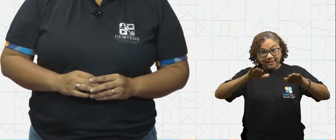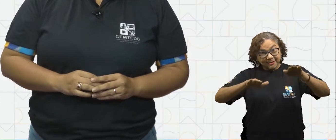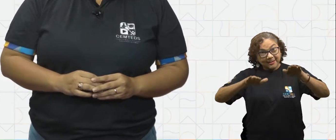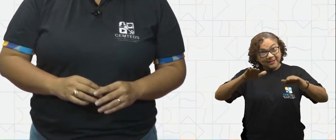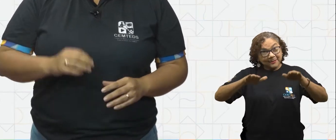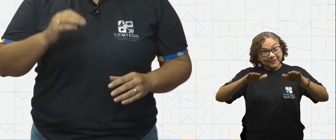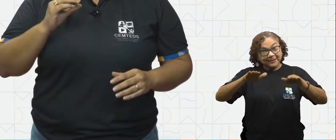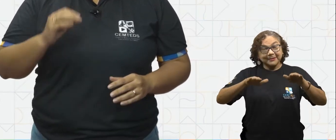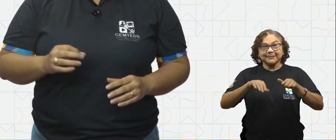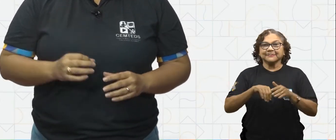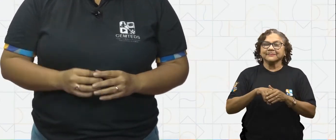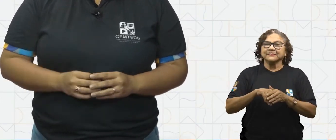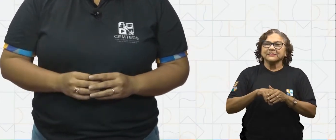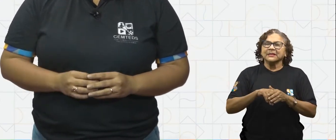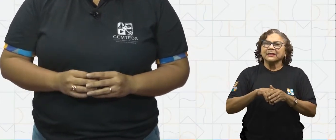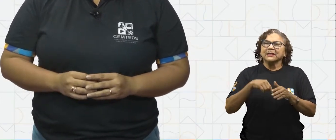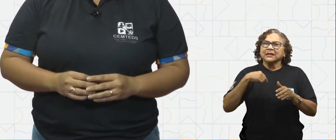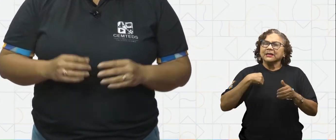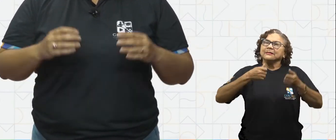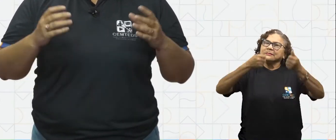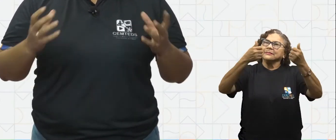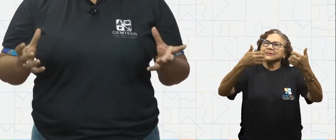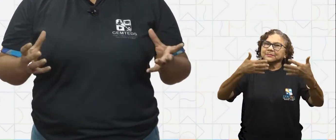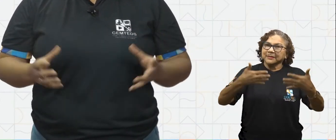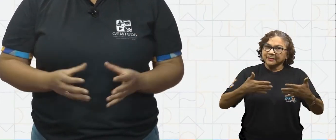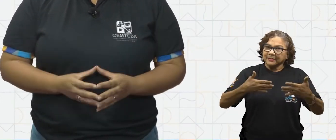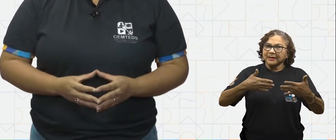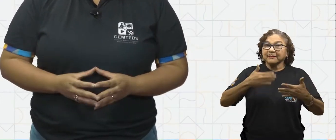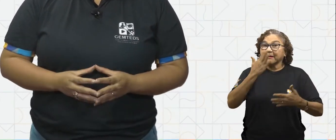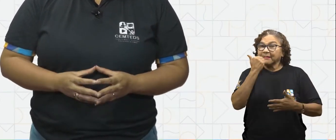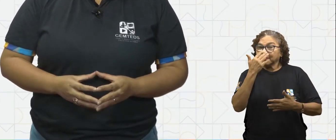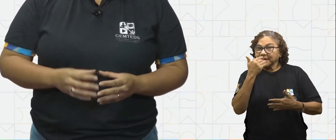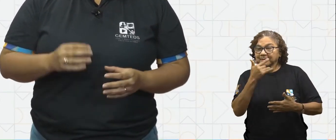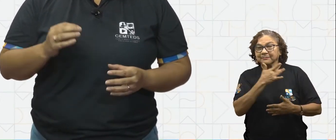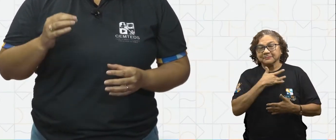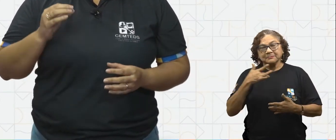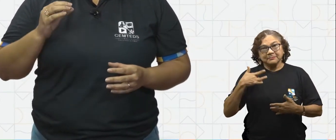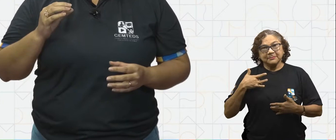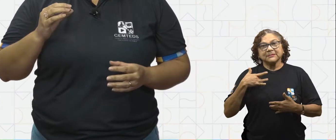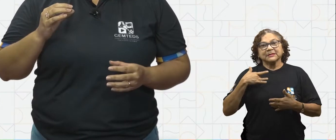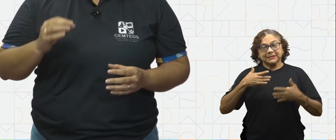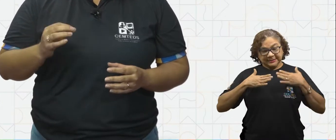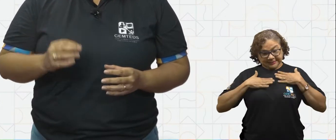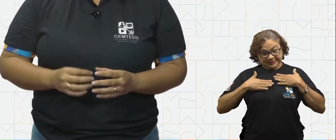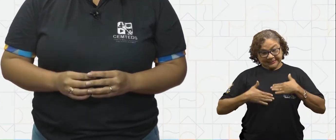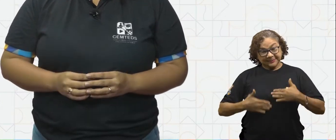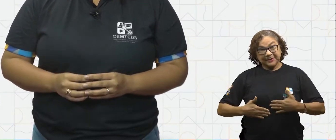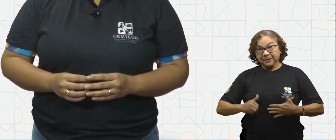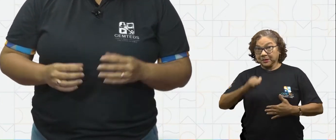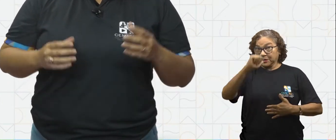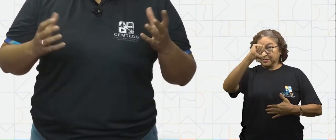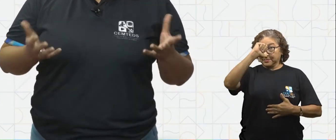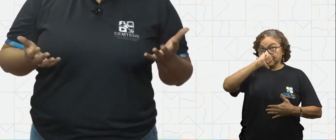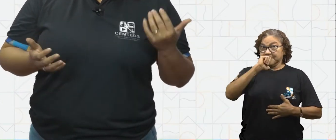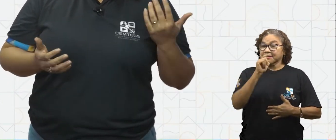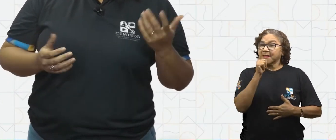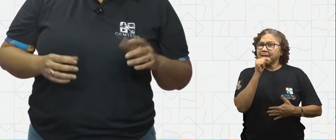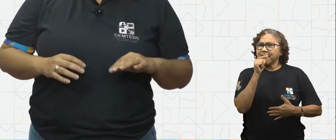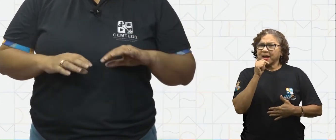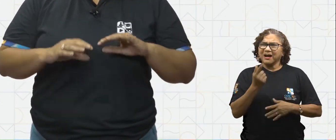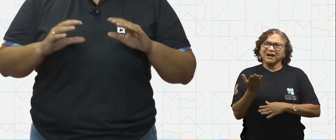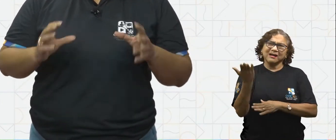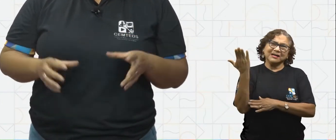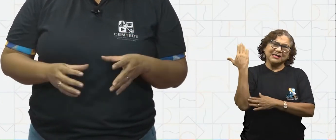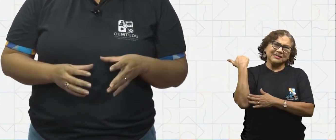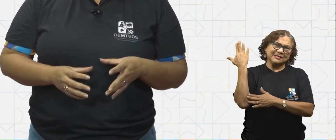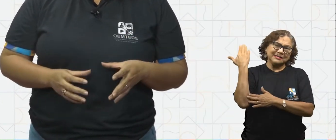equilibrada. Falar em alimentação saudável é falar também em ingestão adequada de água.